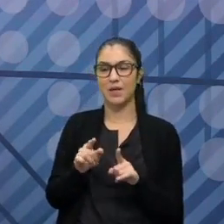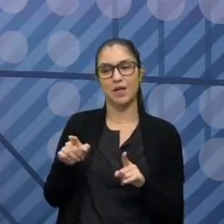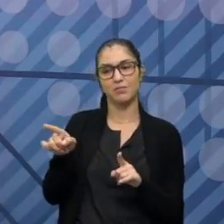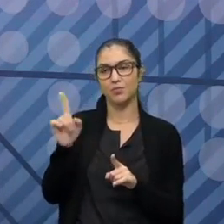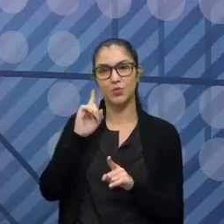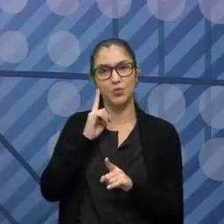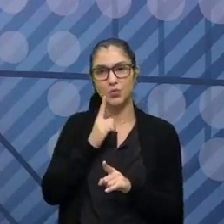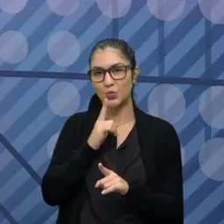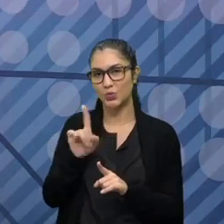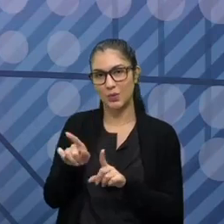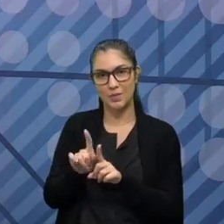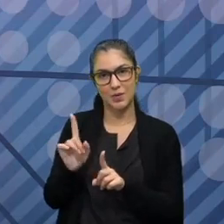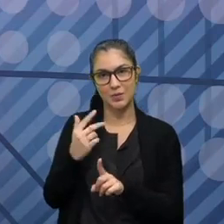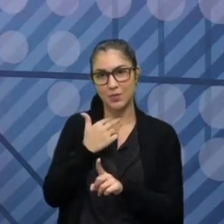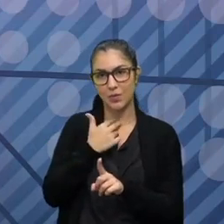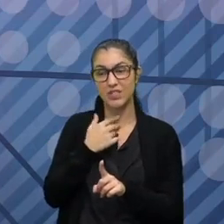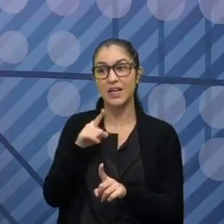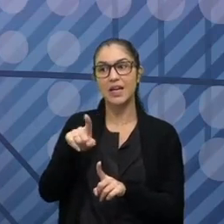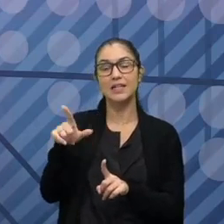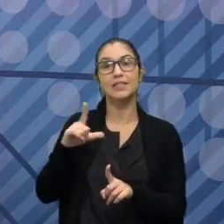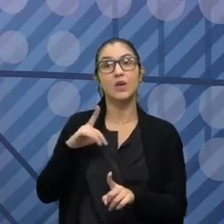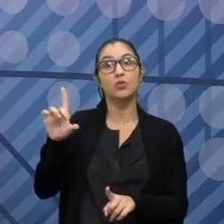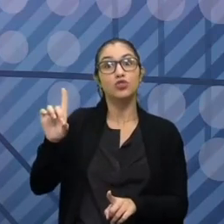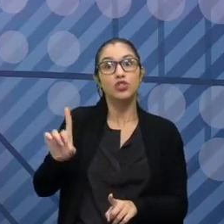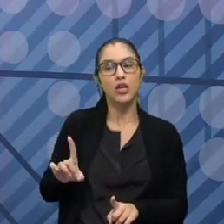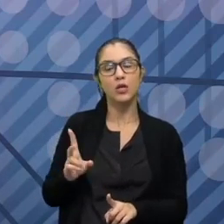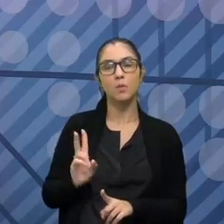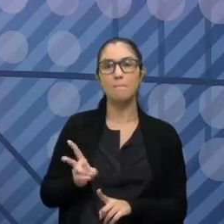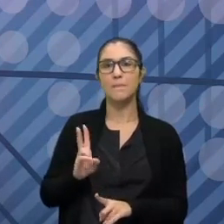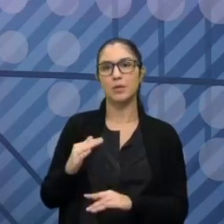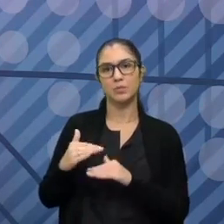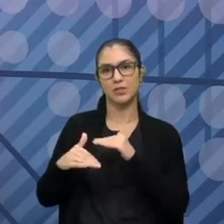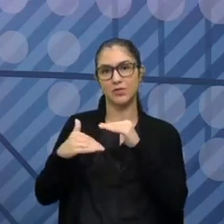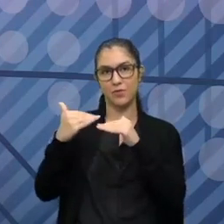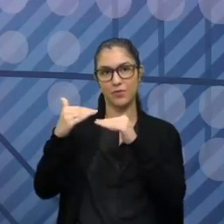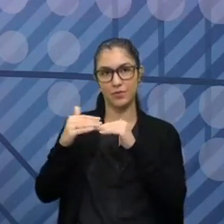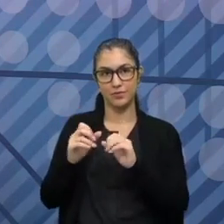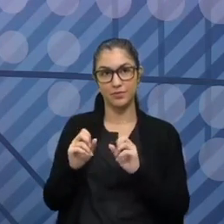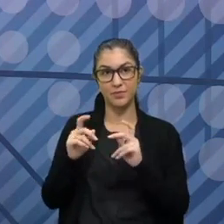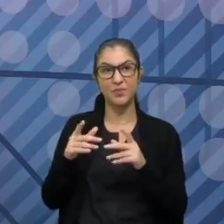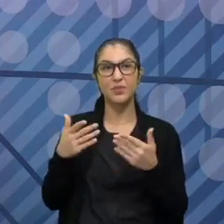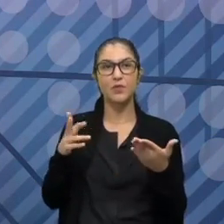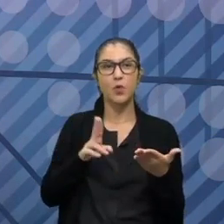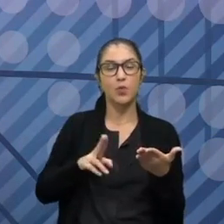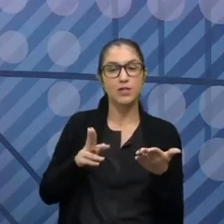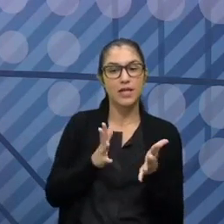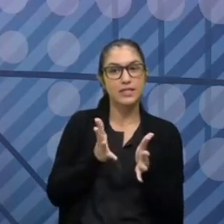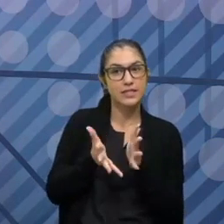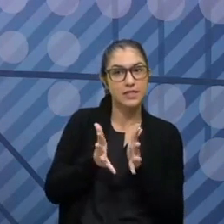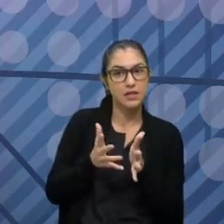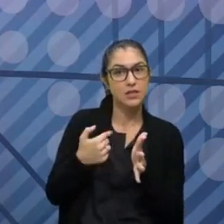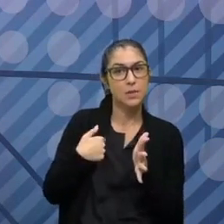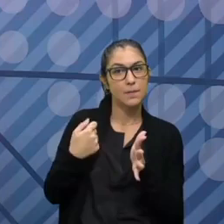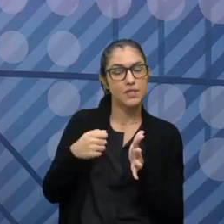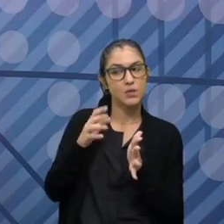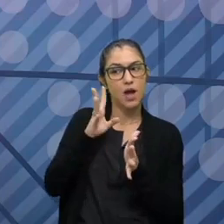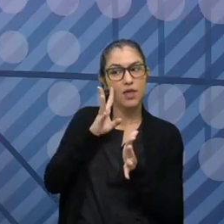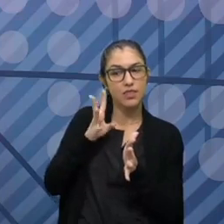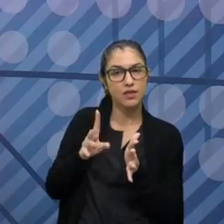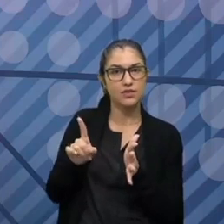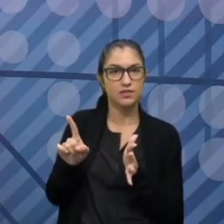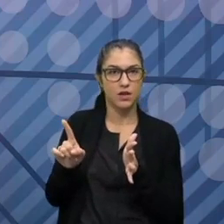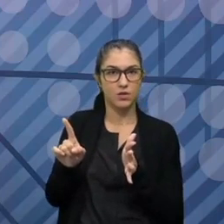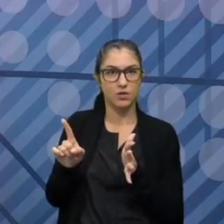dar pista para o aluno surdo. Eles têm que ter o direito ao mesmo desenvolvimento, certo? Então, quando eu vou usando língua de sinais, eu tenho que prestar atenção